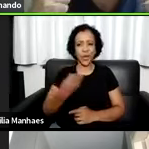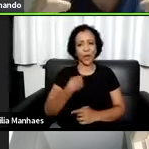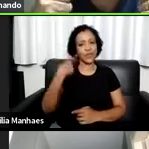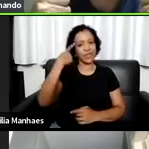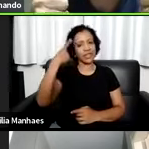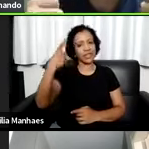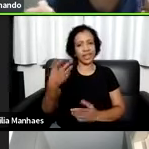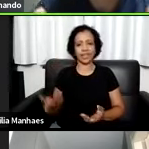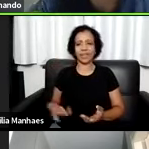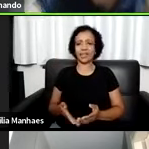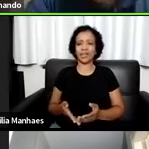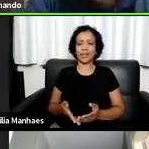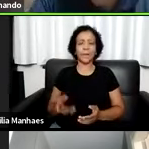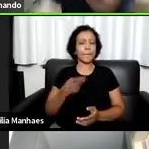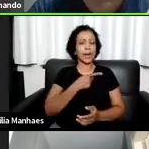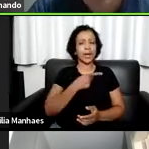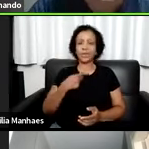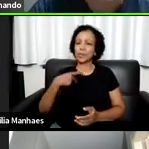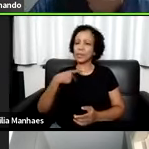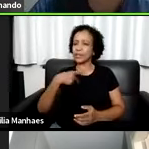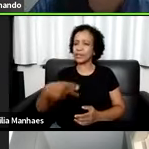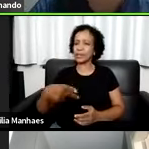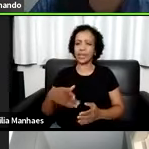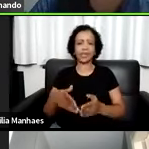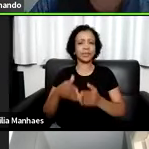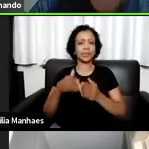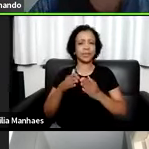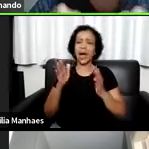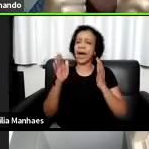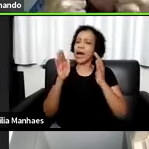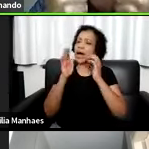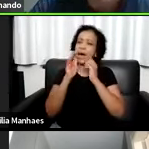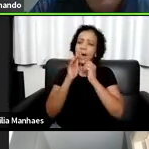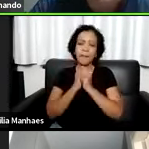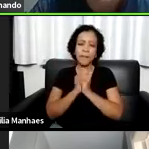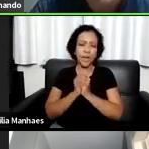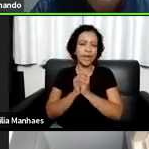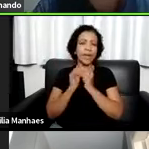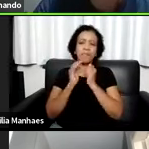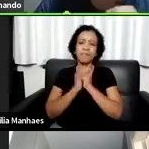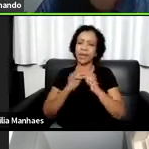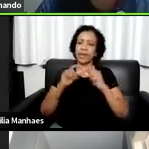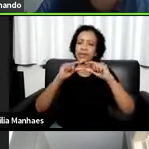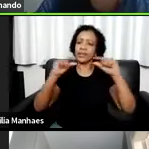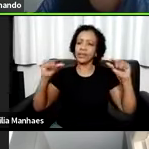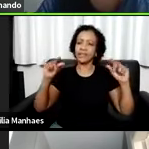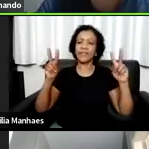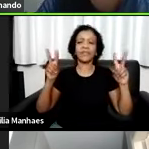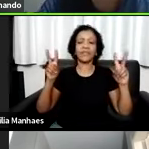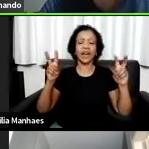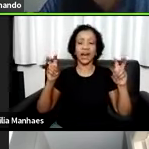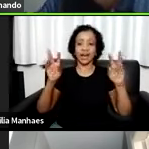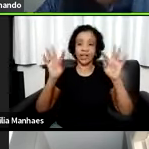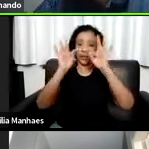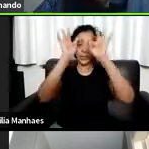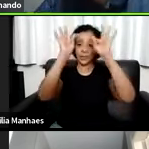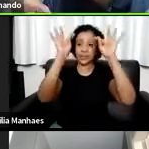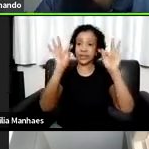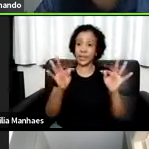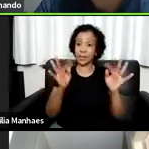preciso interromper para dizer amém. Eu pediria que o irmão repetisse essa frase: os templos estão fechados, e